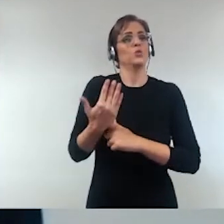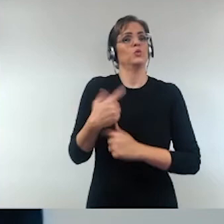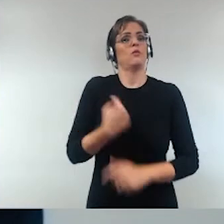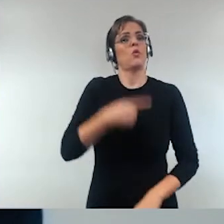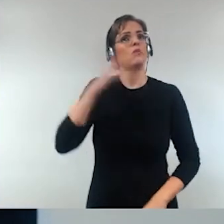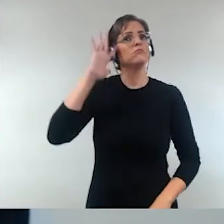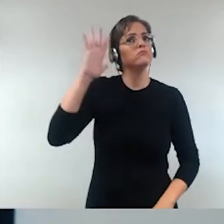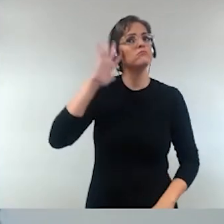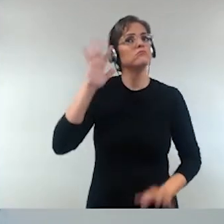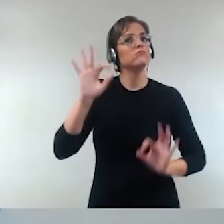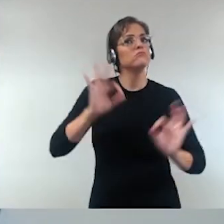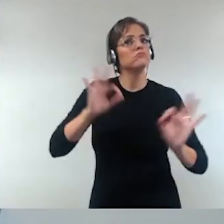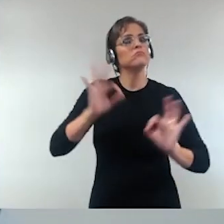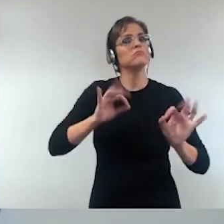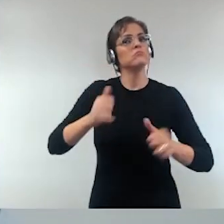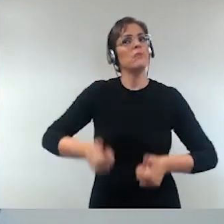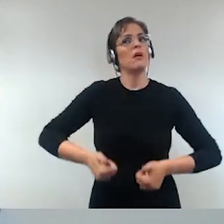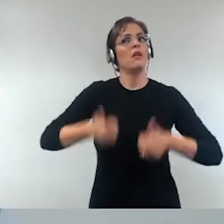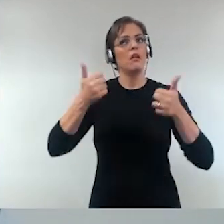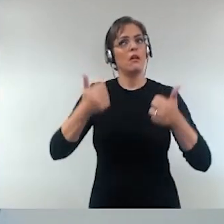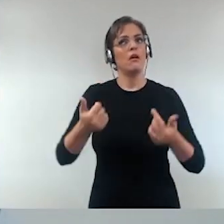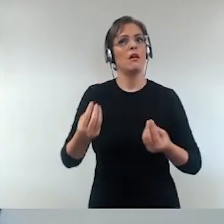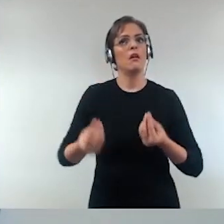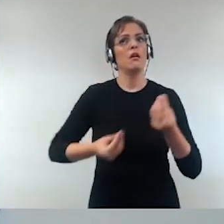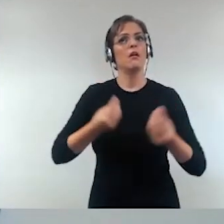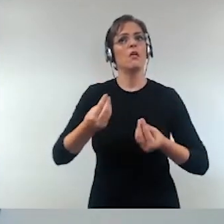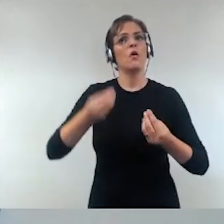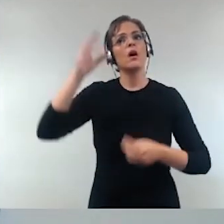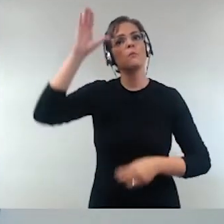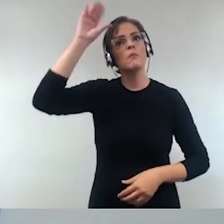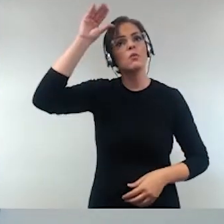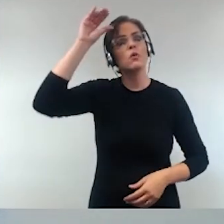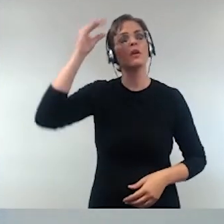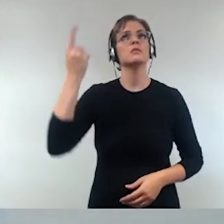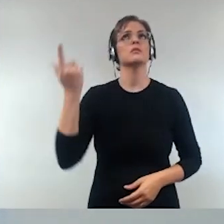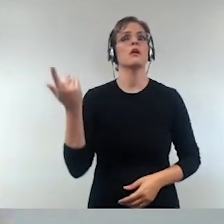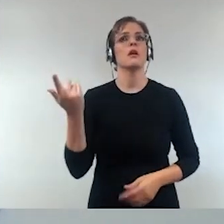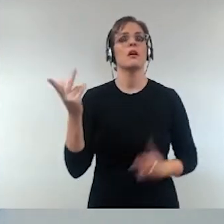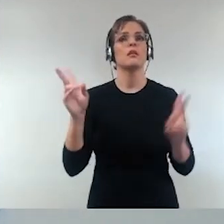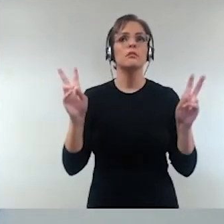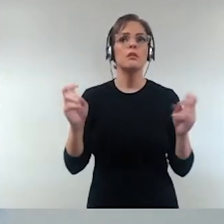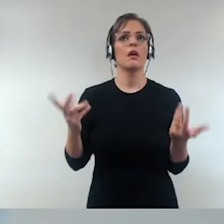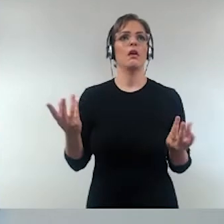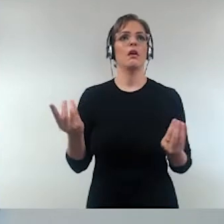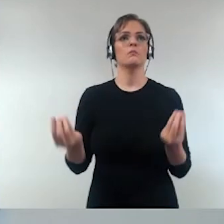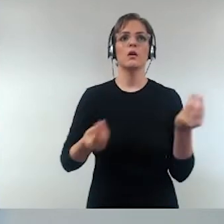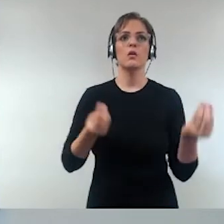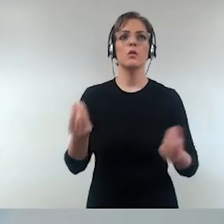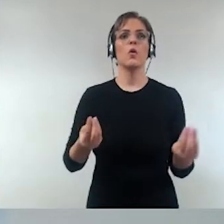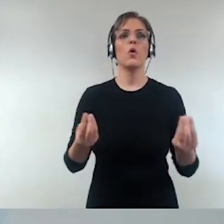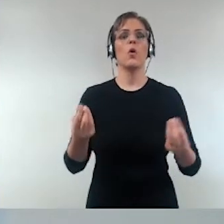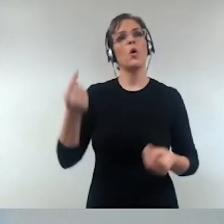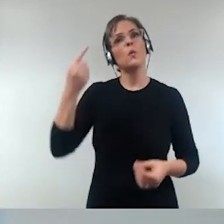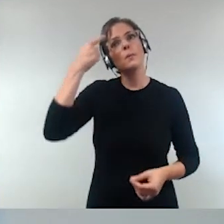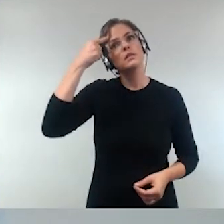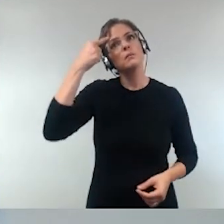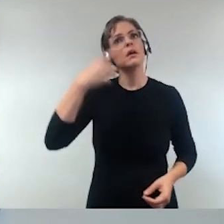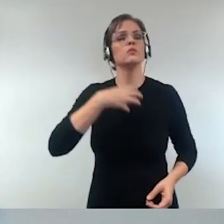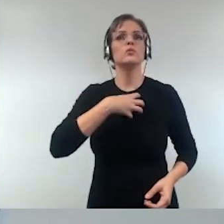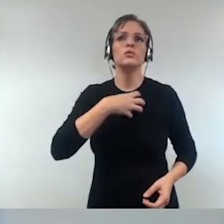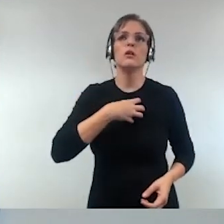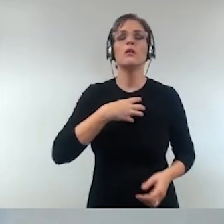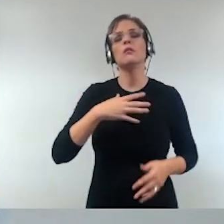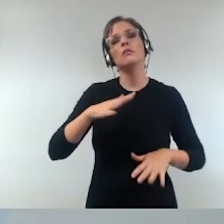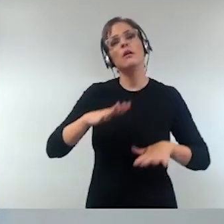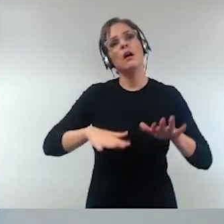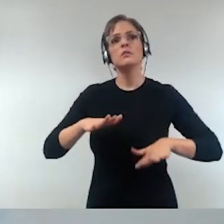reflexão, provocam o nosso amadurecimento a respeito dos temas e o aprimoramento do nosso modo de pensar e, quem sabe,